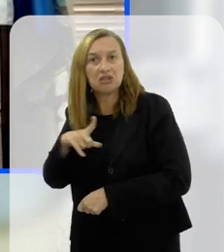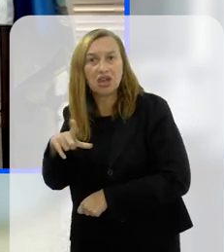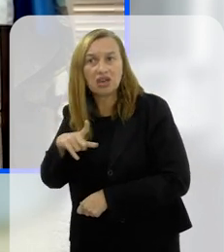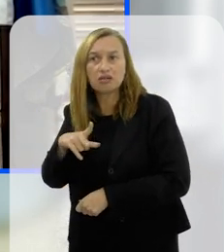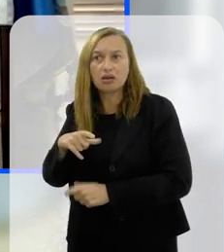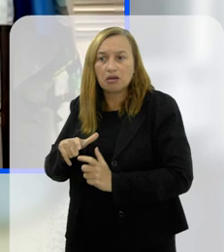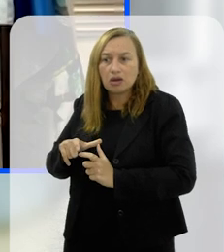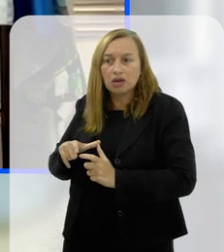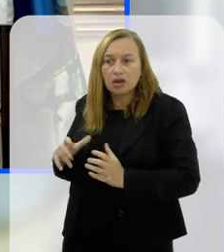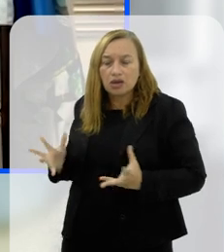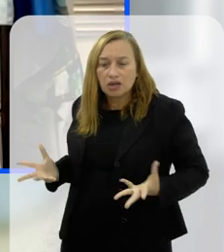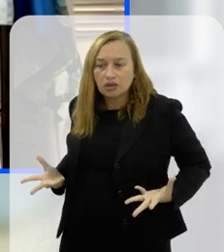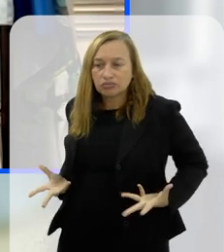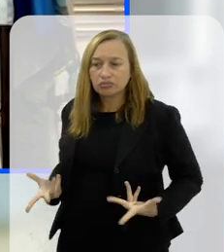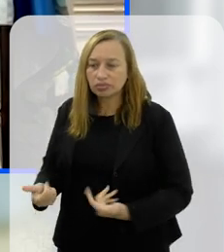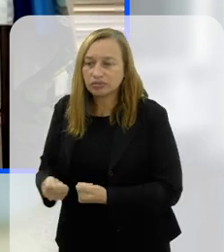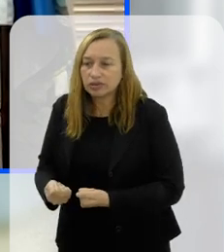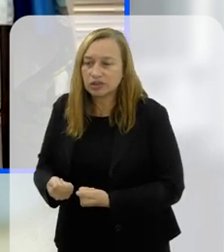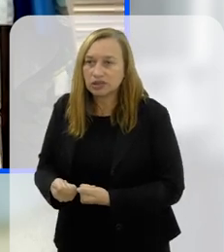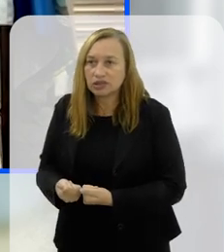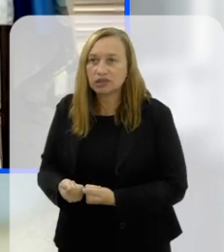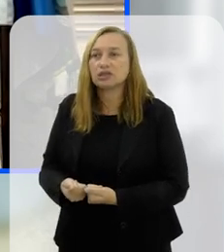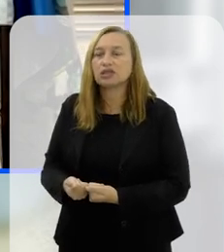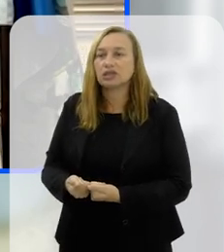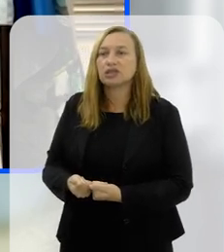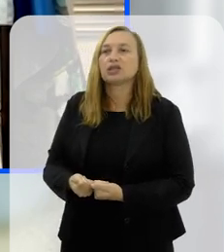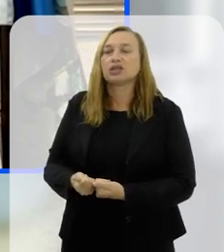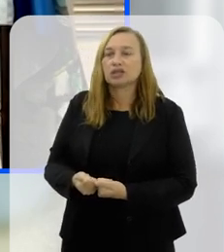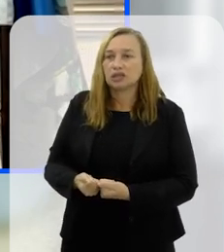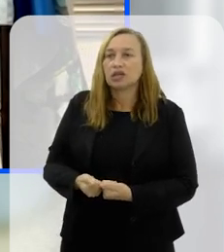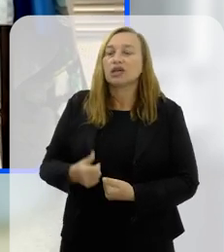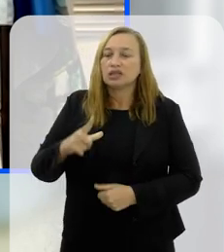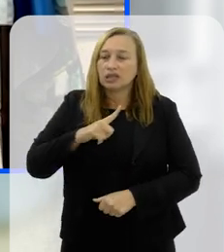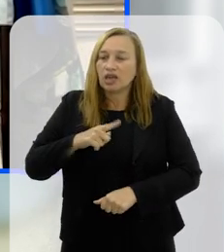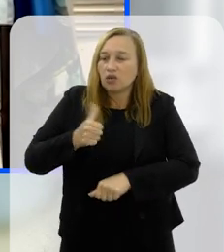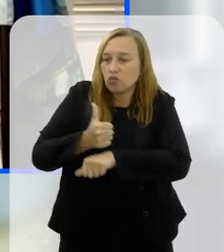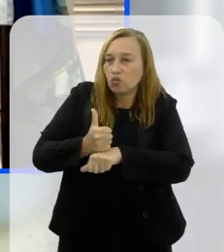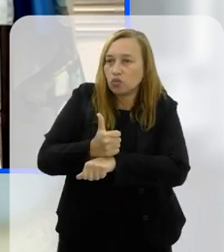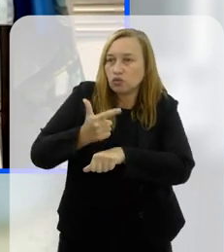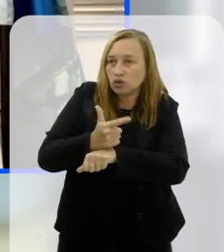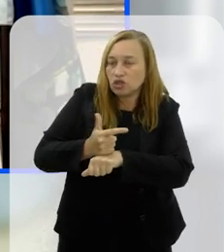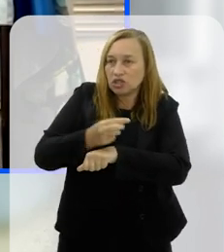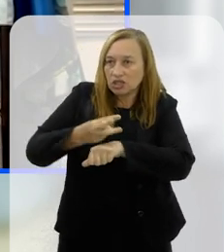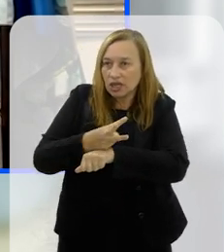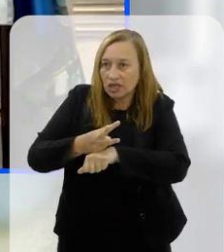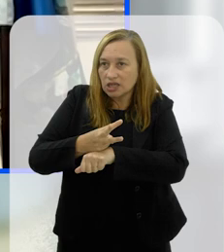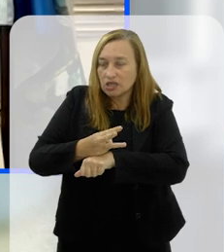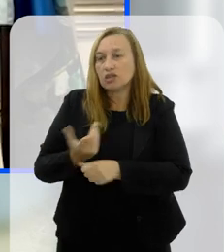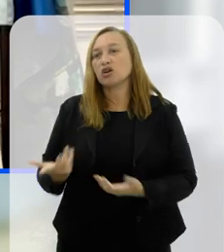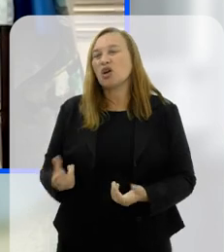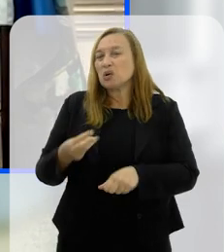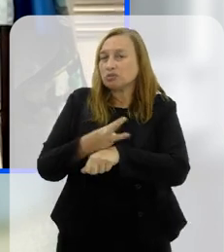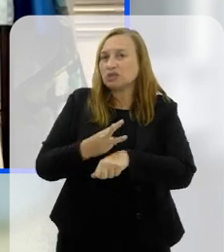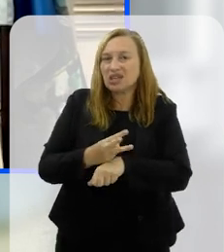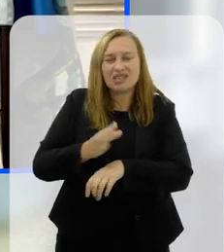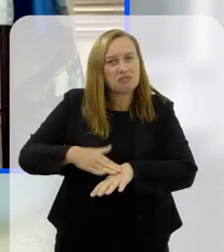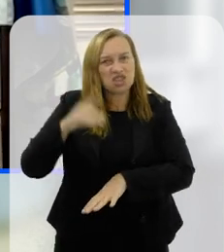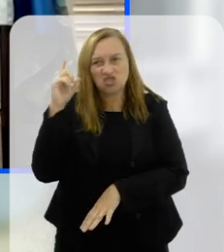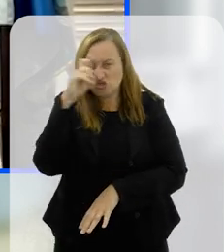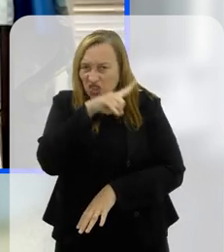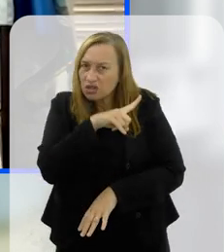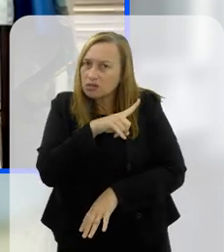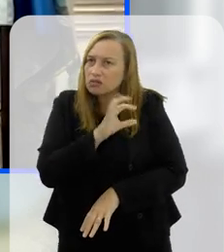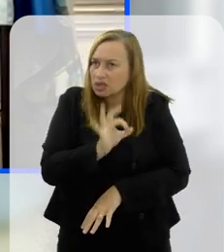deles é uma capacidade muito grande tem muito que a pessoa não conhece o grau né que tem o grau um dois e três o grau três é mais